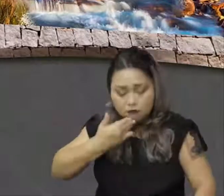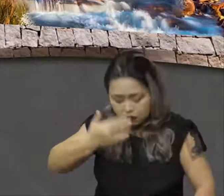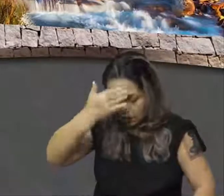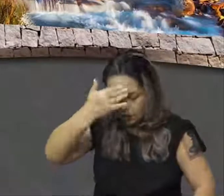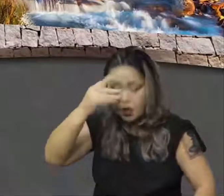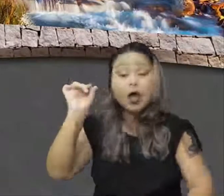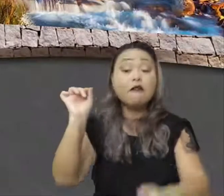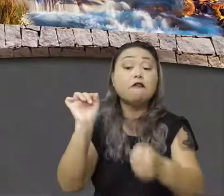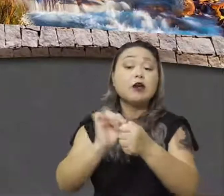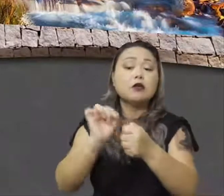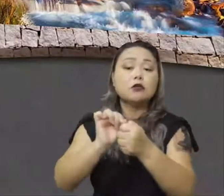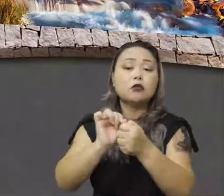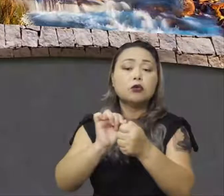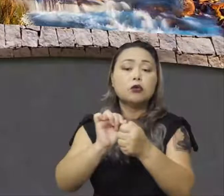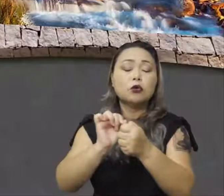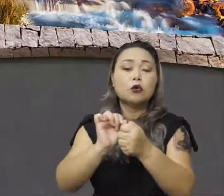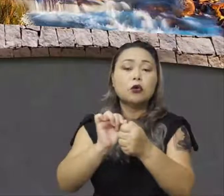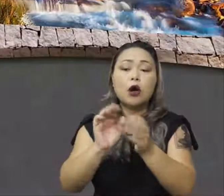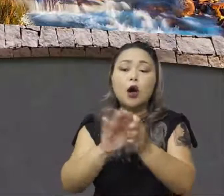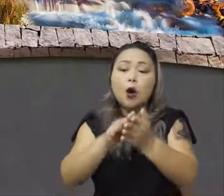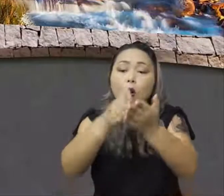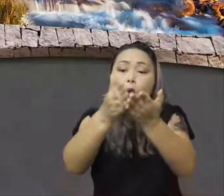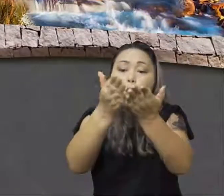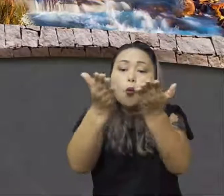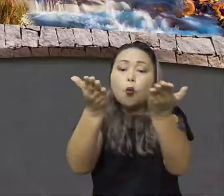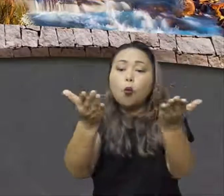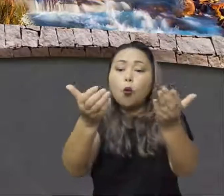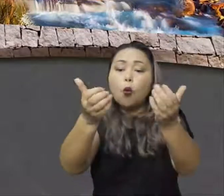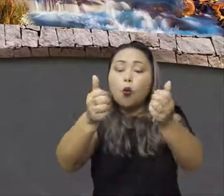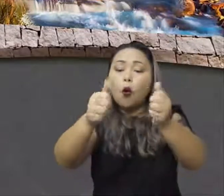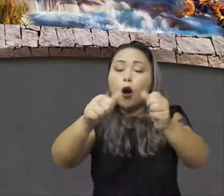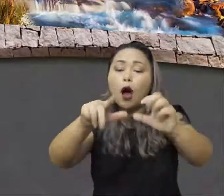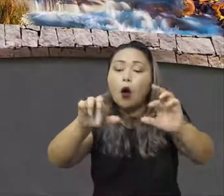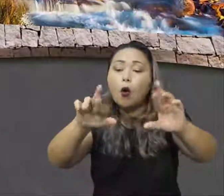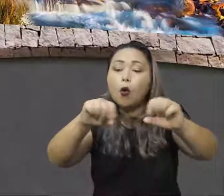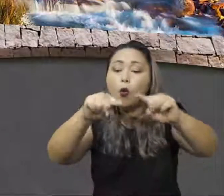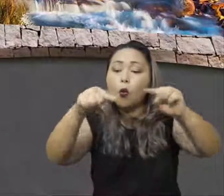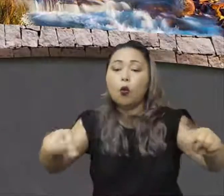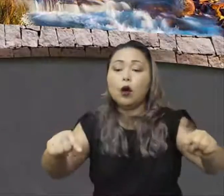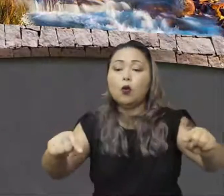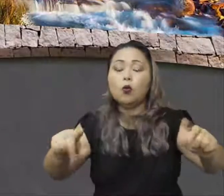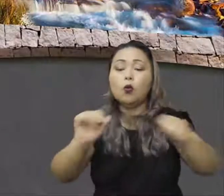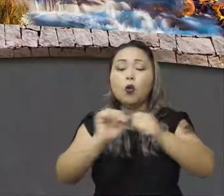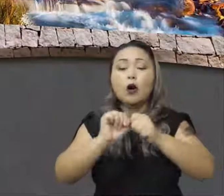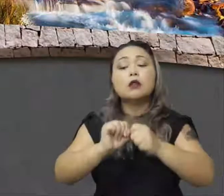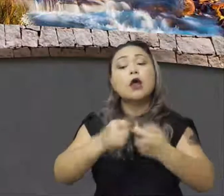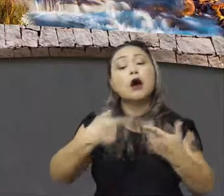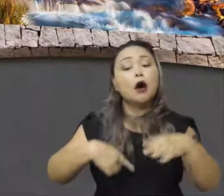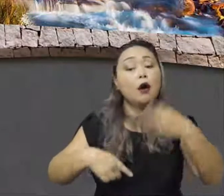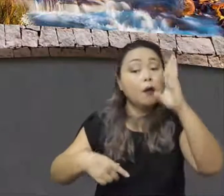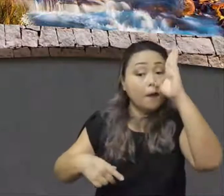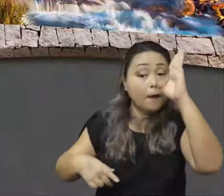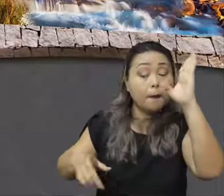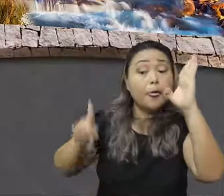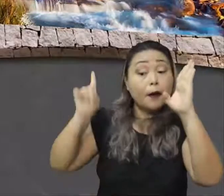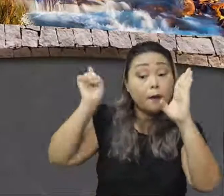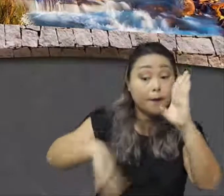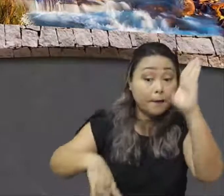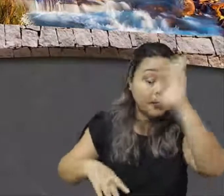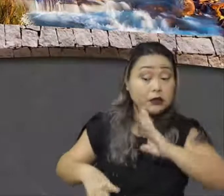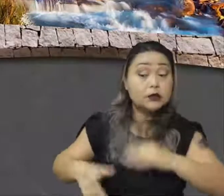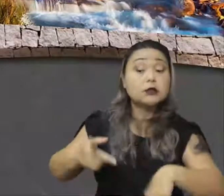feito sobre o livro o Alcorão. Certo? Portanto, Brasil e Estados Unidos são estados